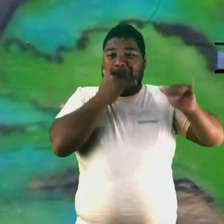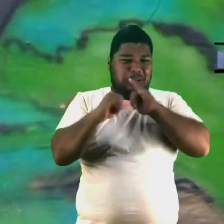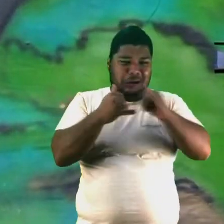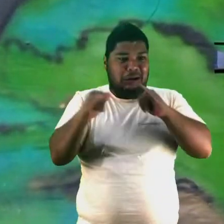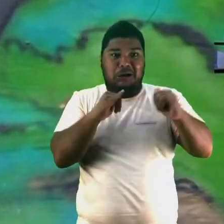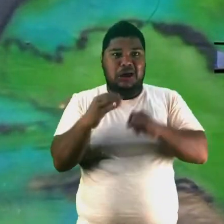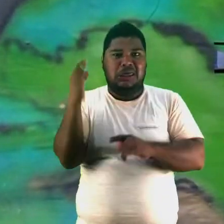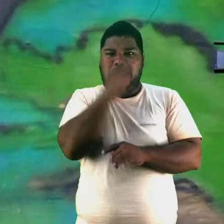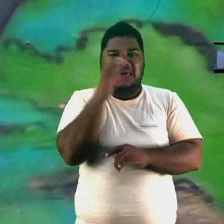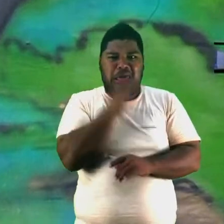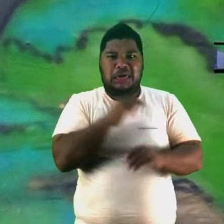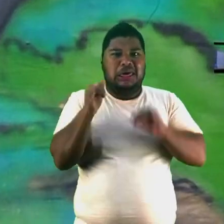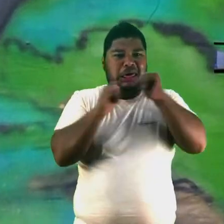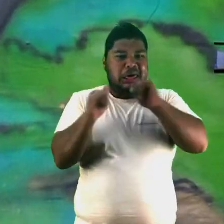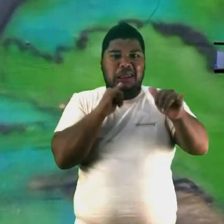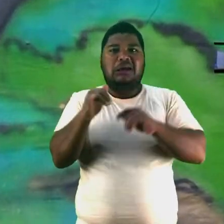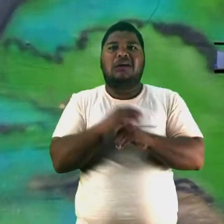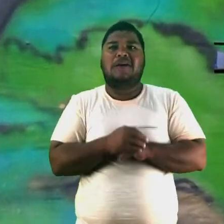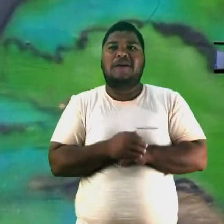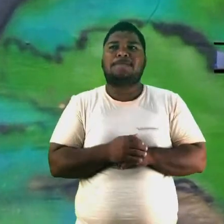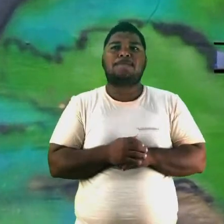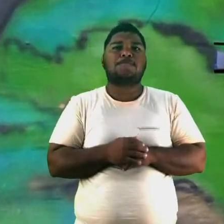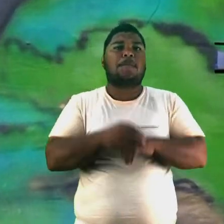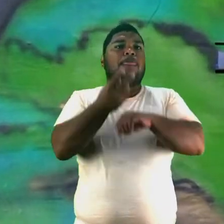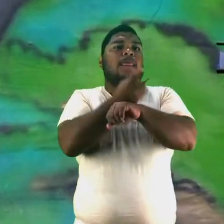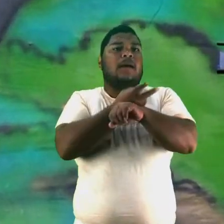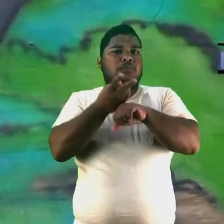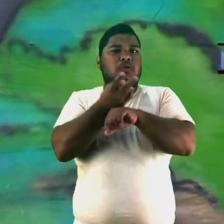É por isso que nós mudamos os horários dos nossos programas.